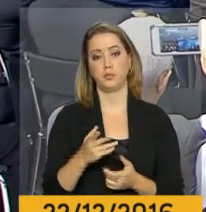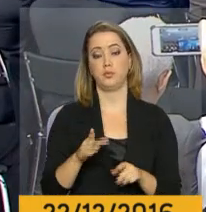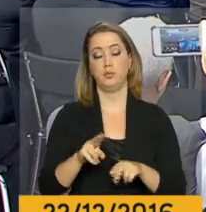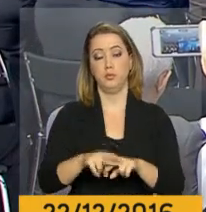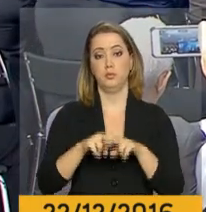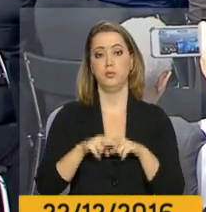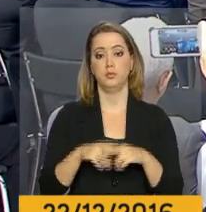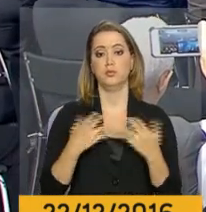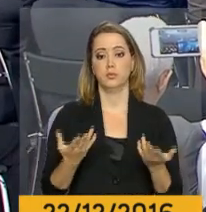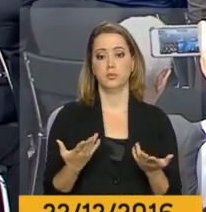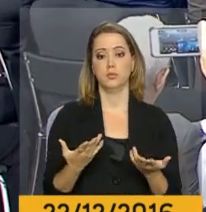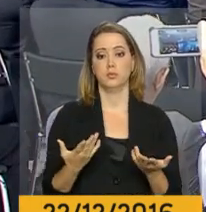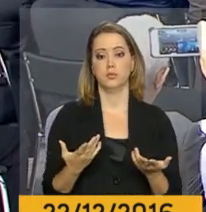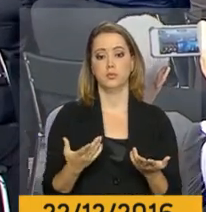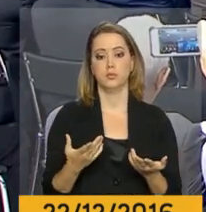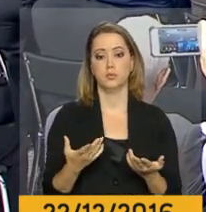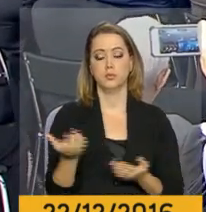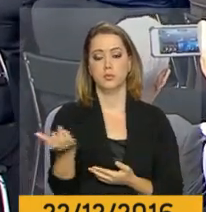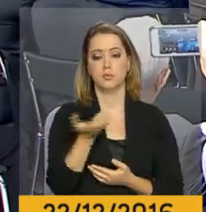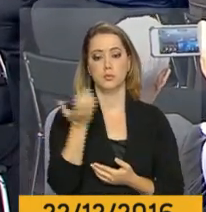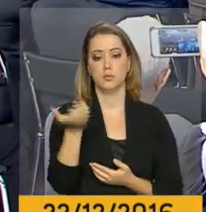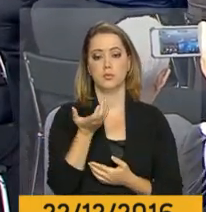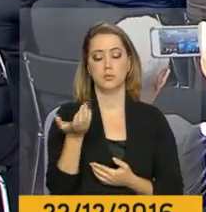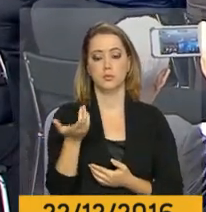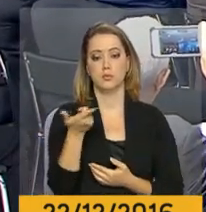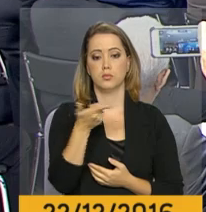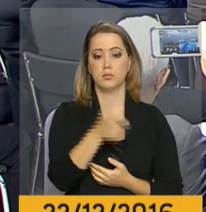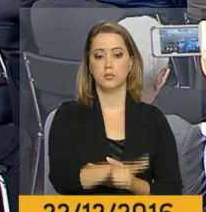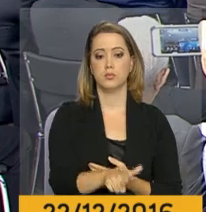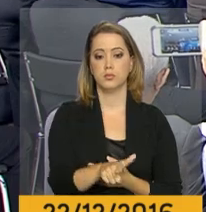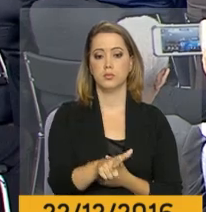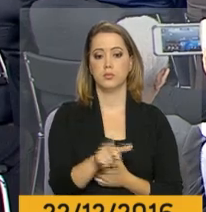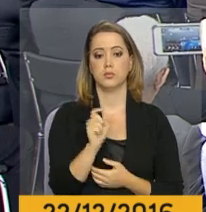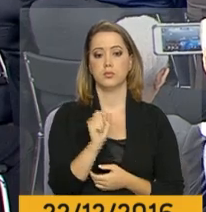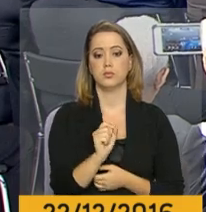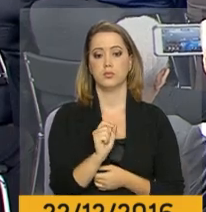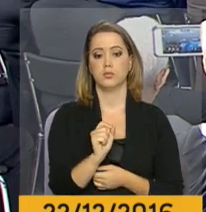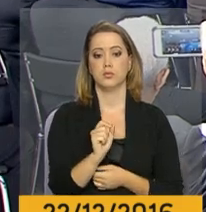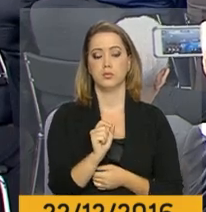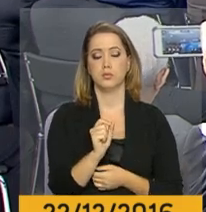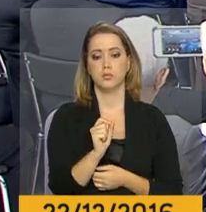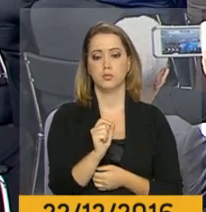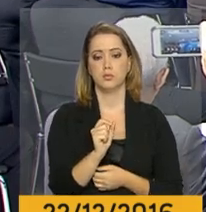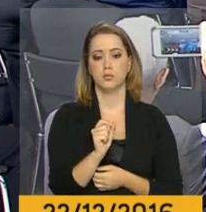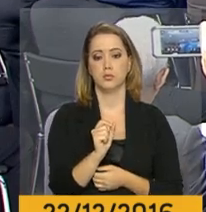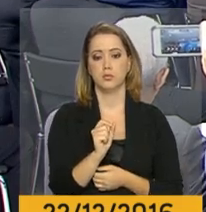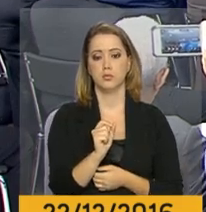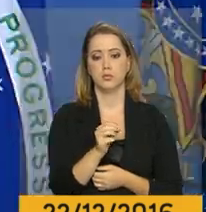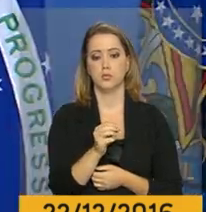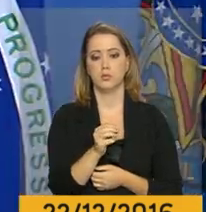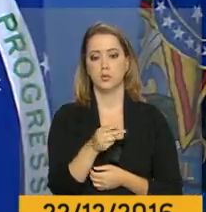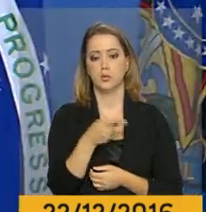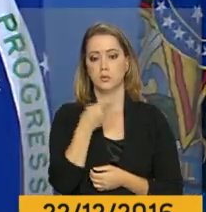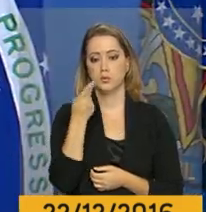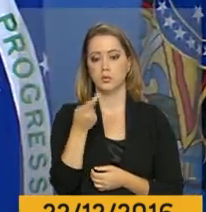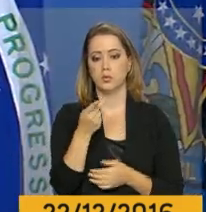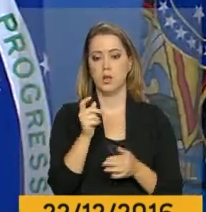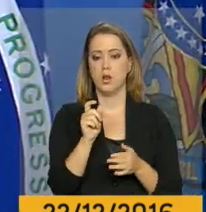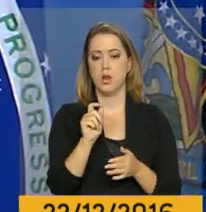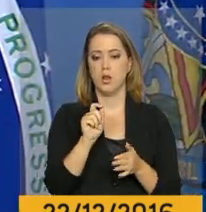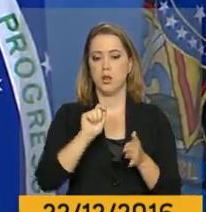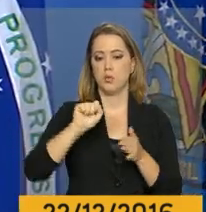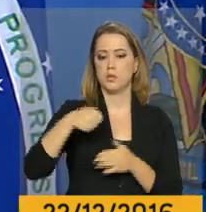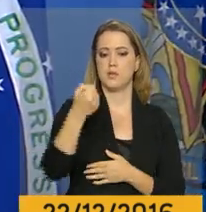Portanto, eu quero mais uma vez usar como símbolo o Ronaldo, porque,